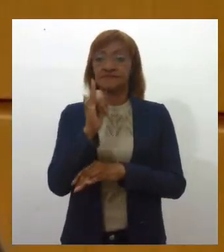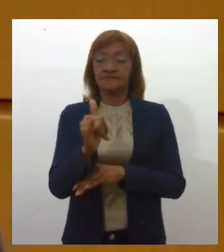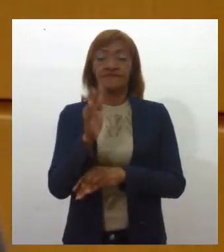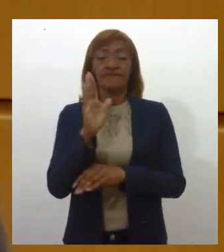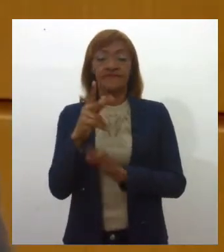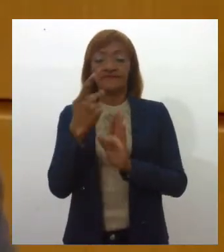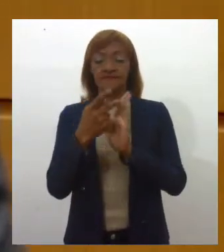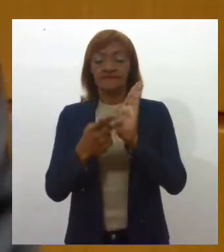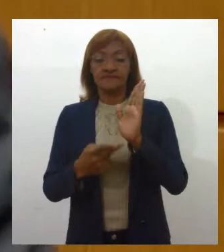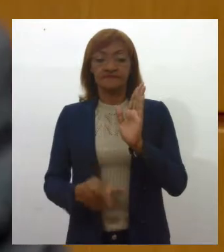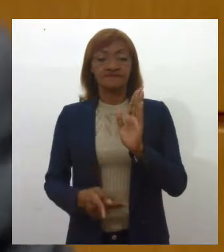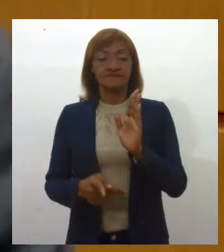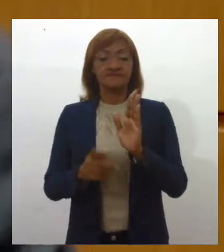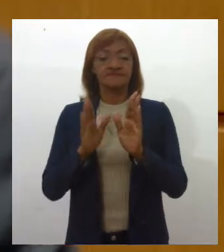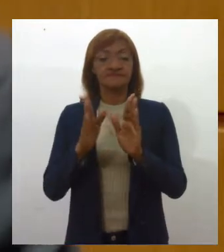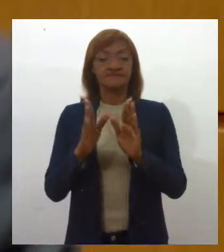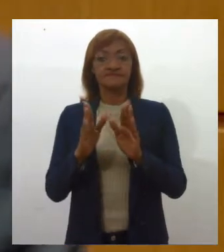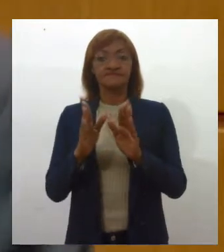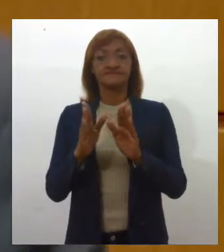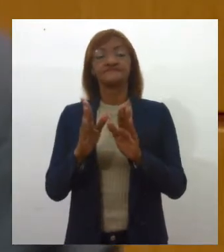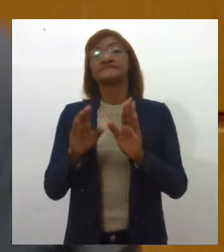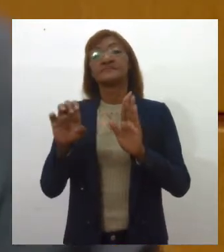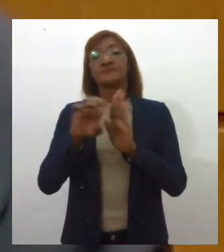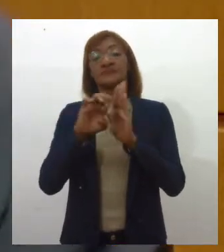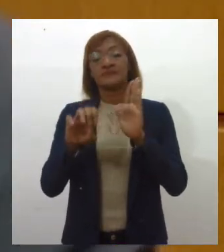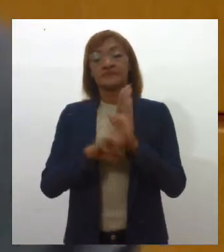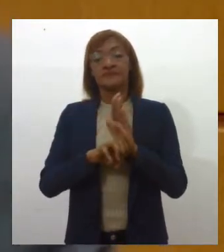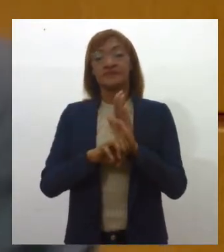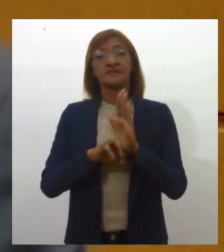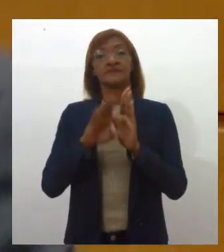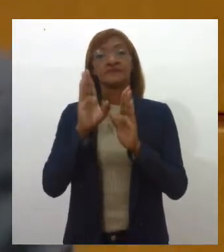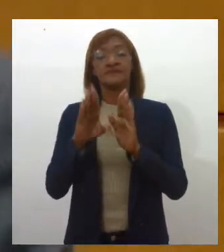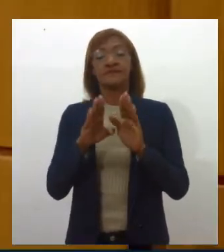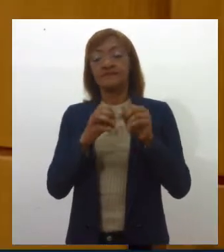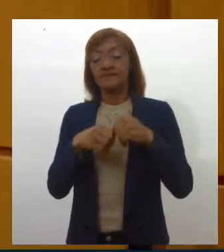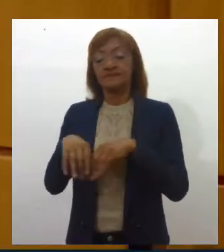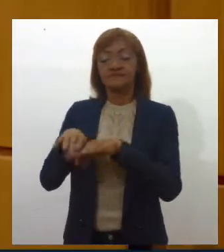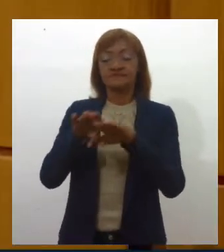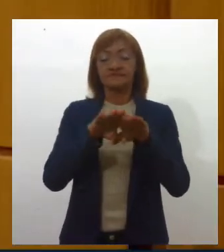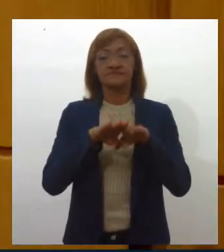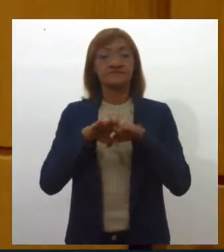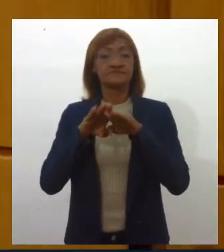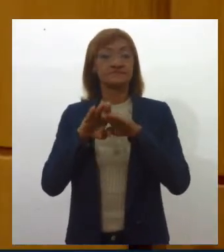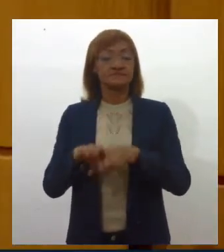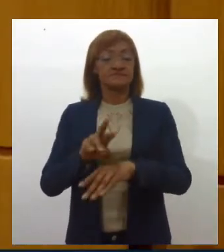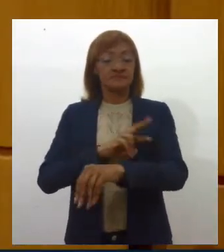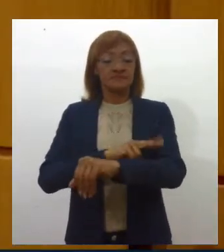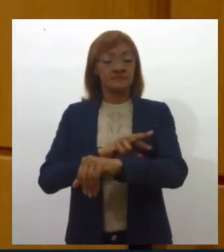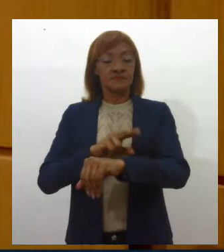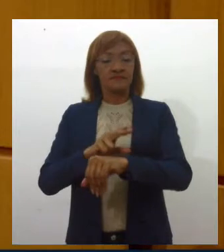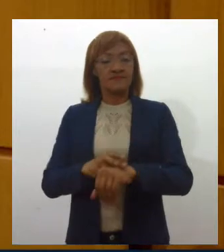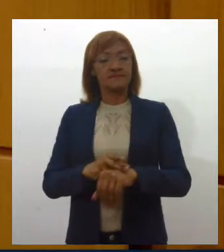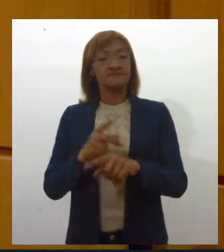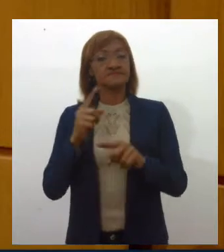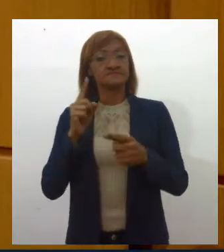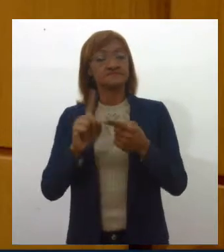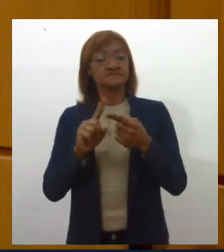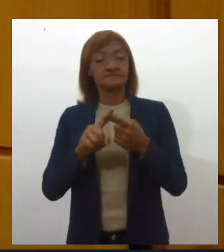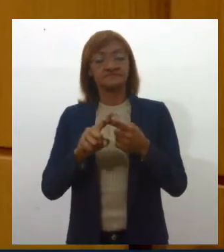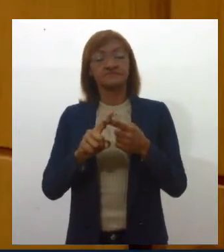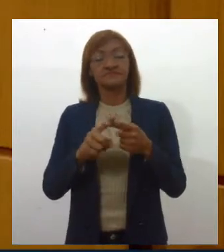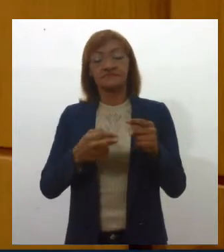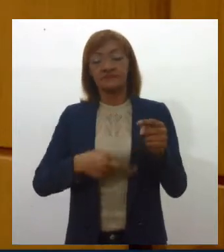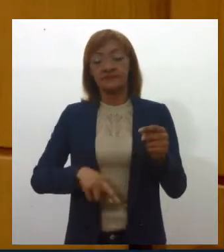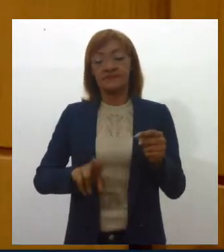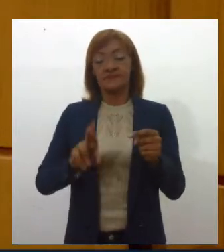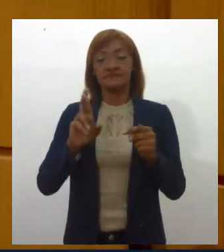que institui o Estatuto da Igualdade Racial e combate à intolerância religiosa. Eu estou protocolando no dia de hoje um projeto de lei nessa